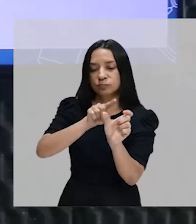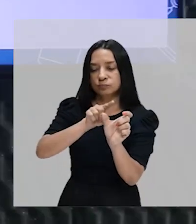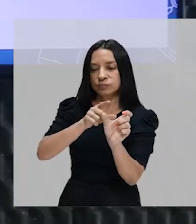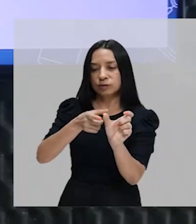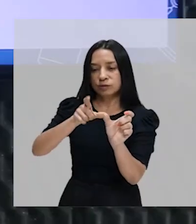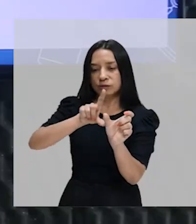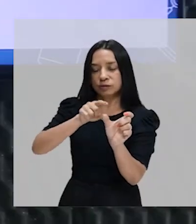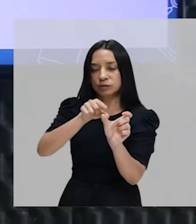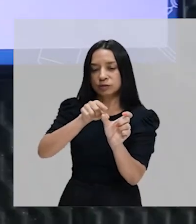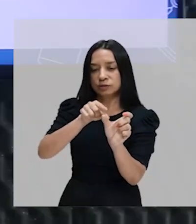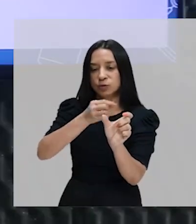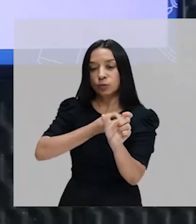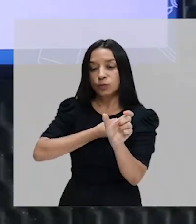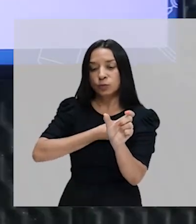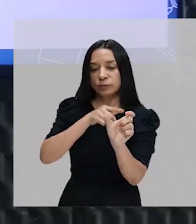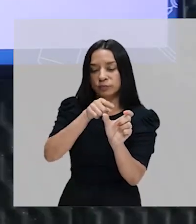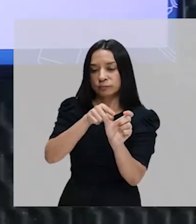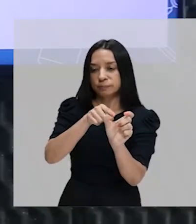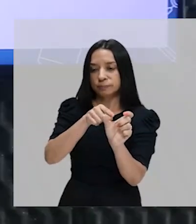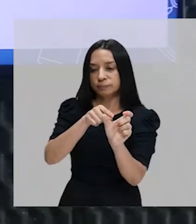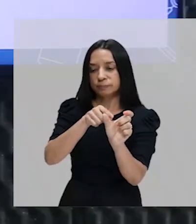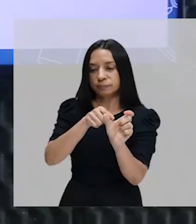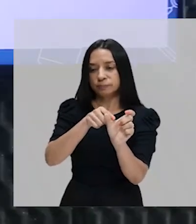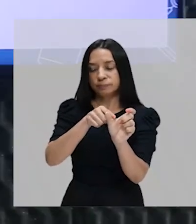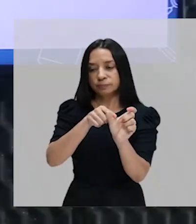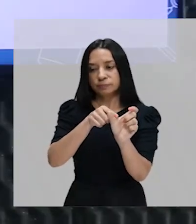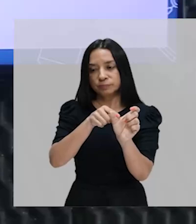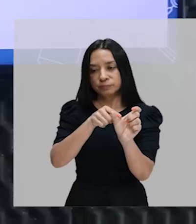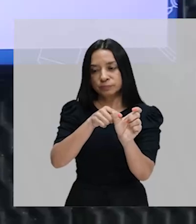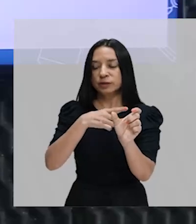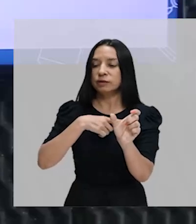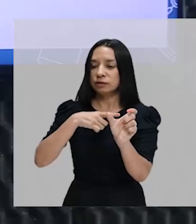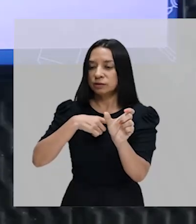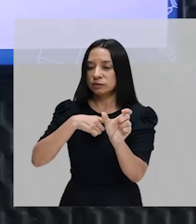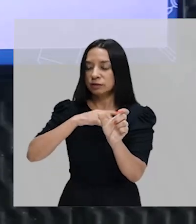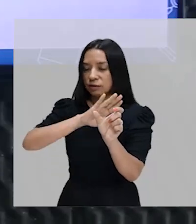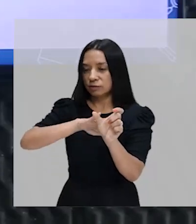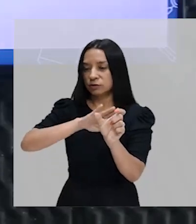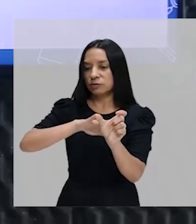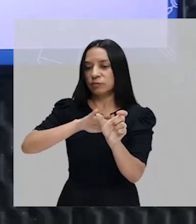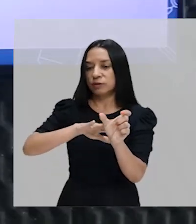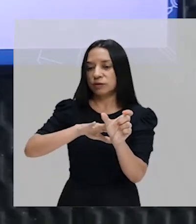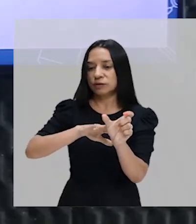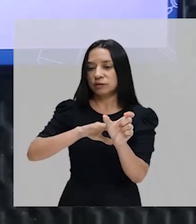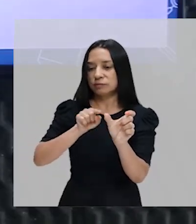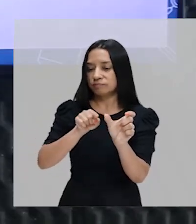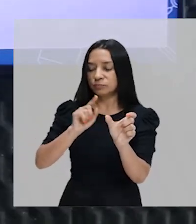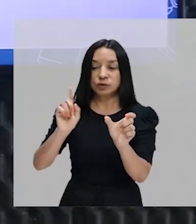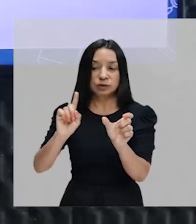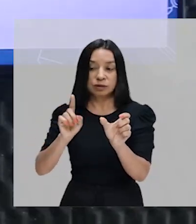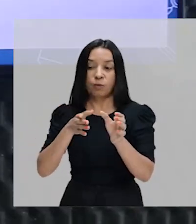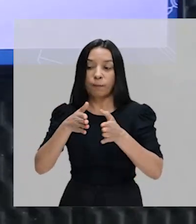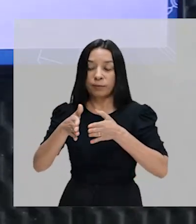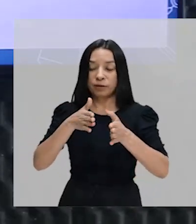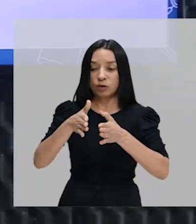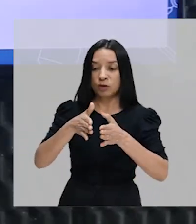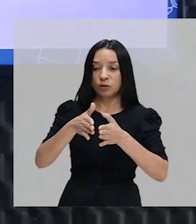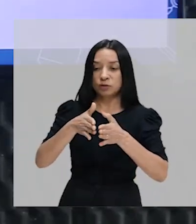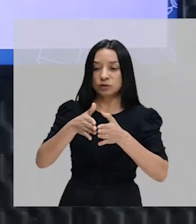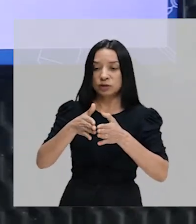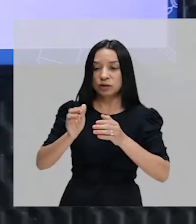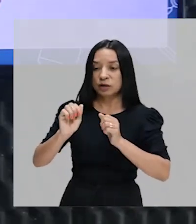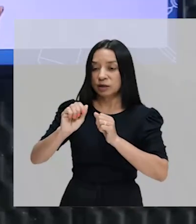de algarismos ou o algarismo que vem antes da vírgula. Ela tem a chamada parte não periódica e o período,